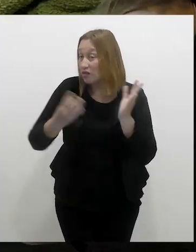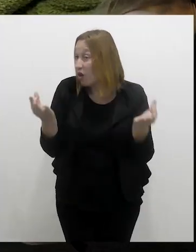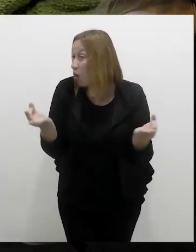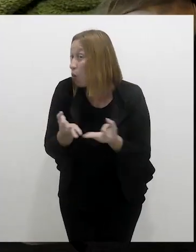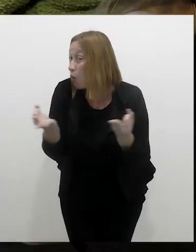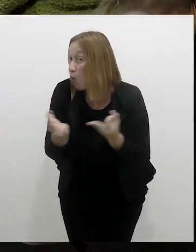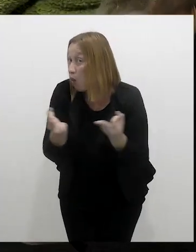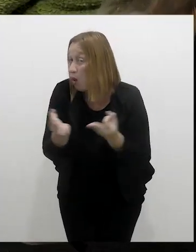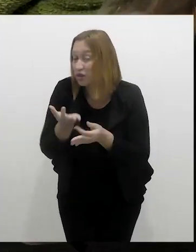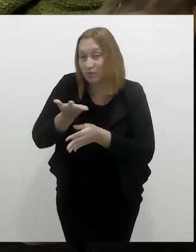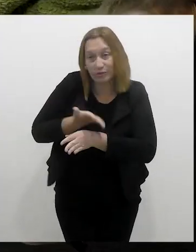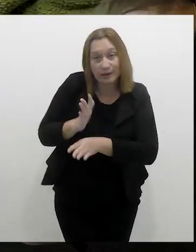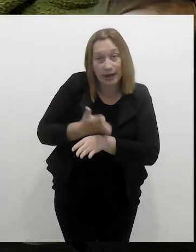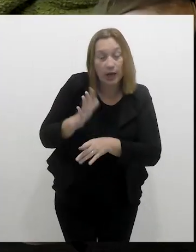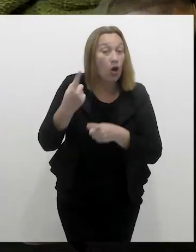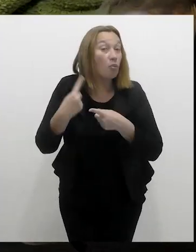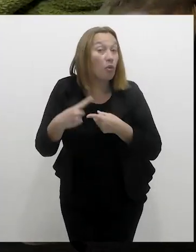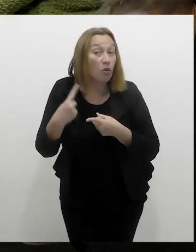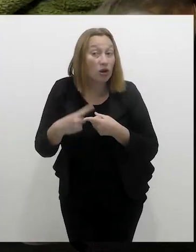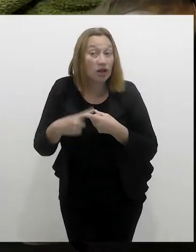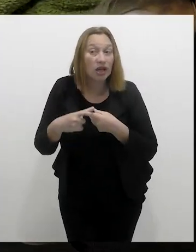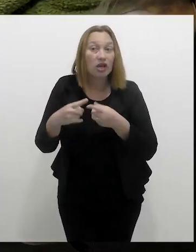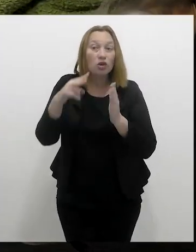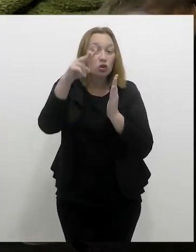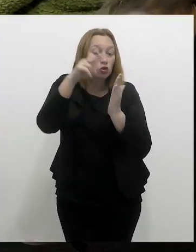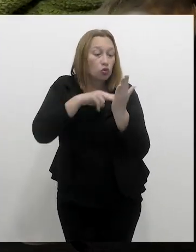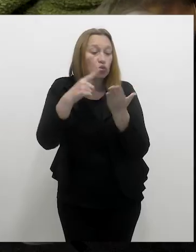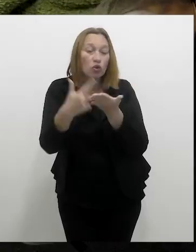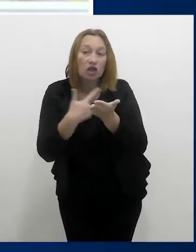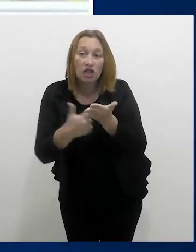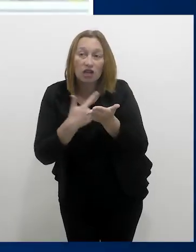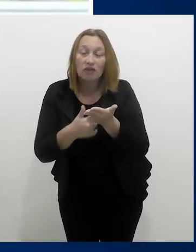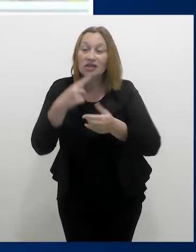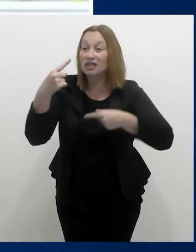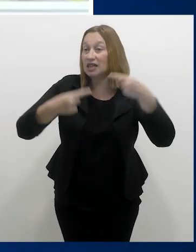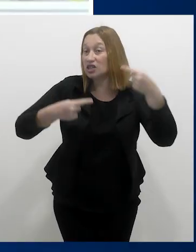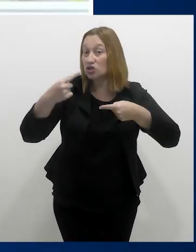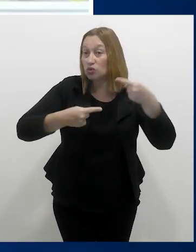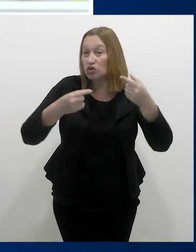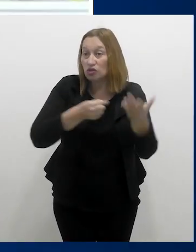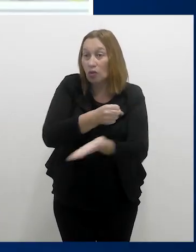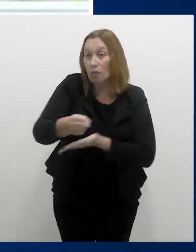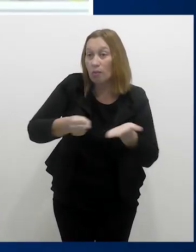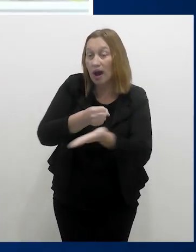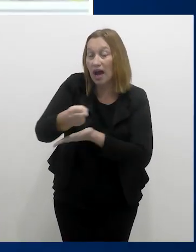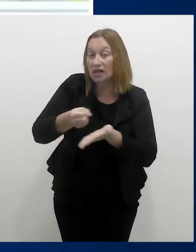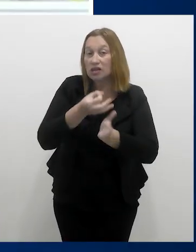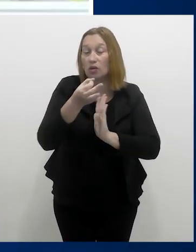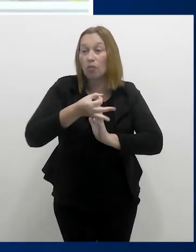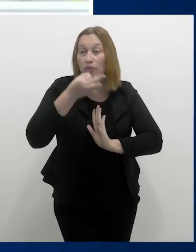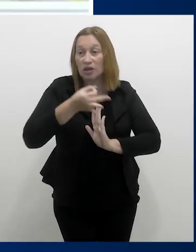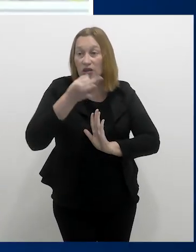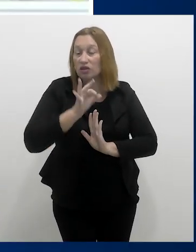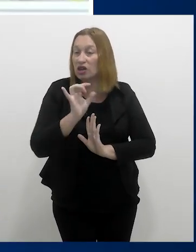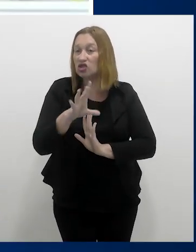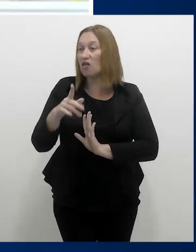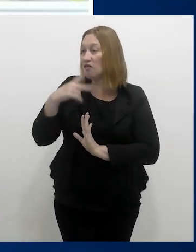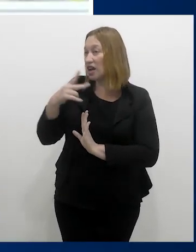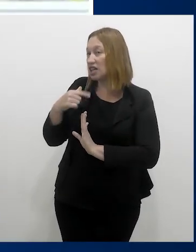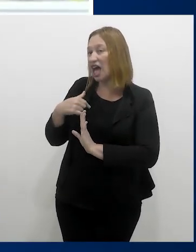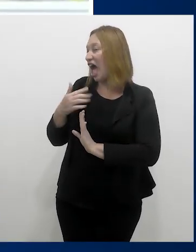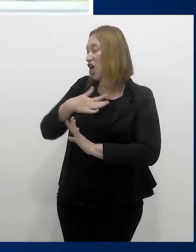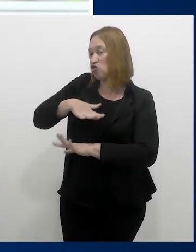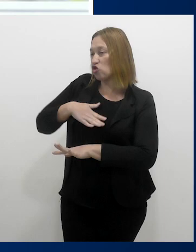ótimo exercício para isso, porque no livro você está discutindo com base em argumentos, você não está lá só falando